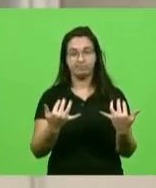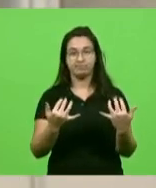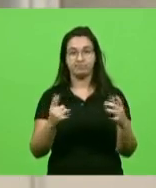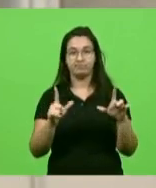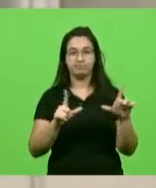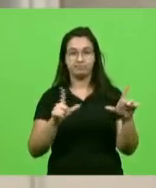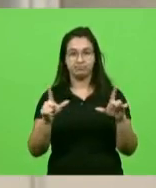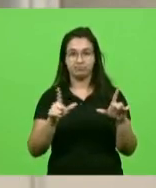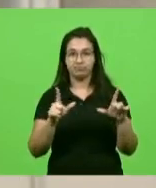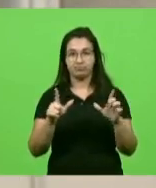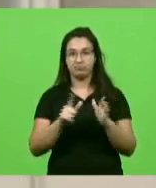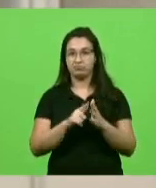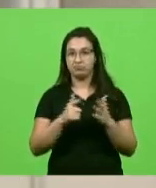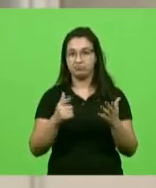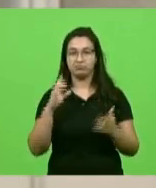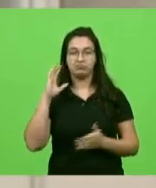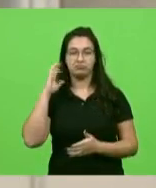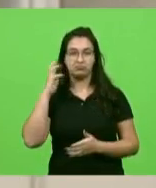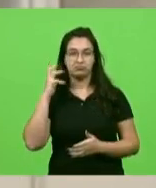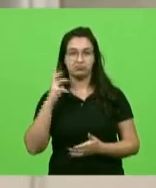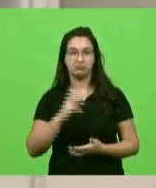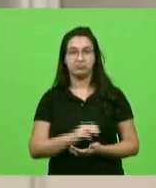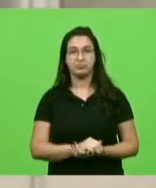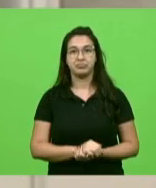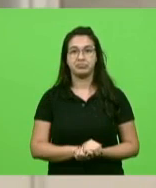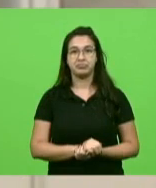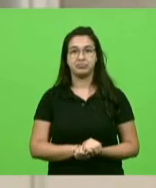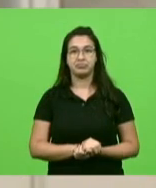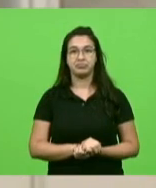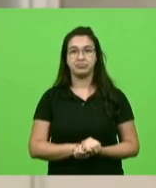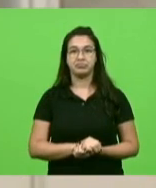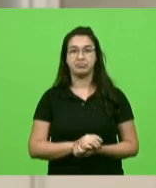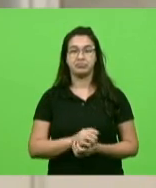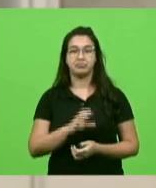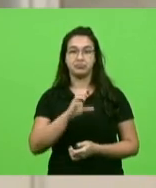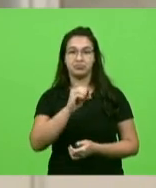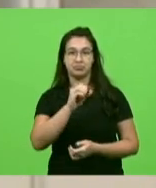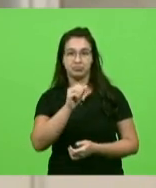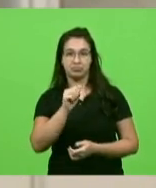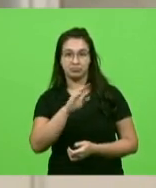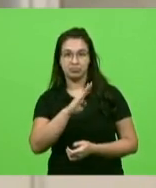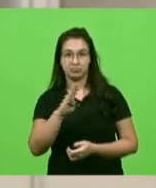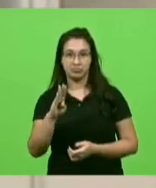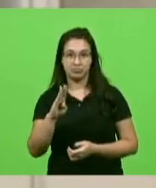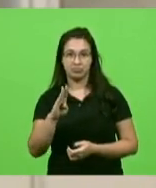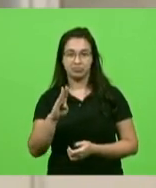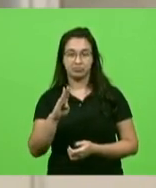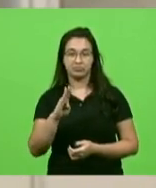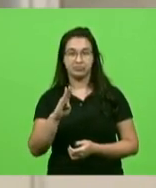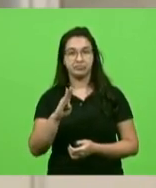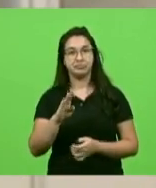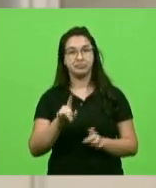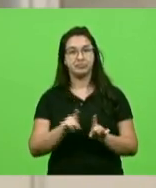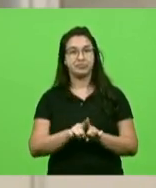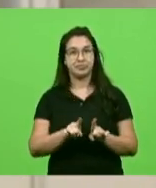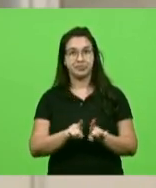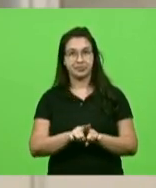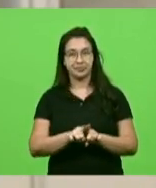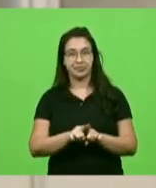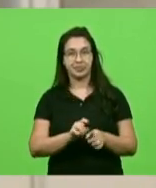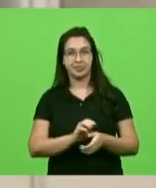em representação da Ordem dos Advogados do Brasil Eu também